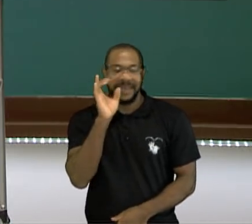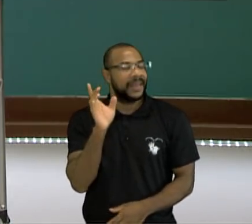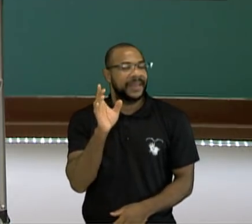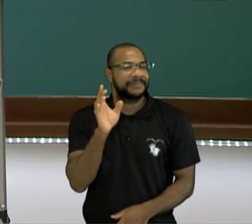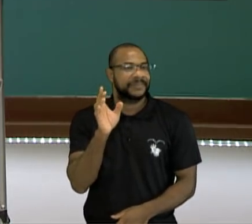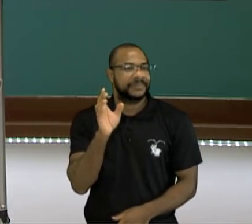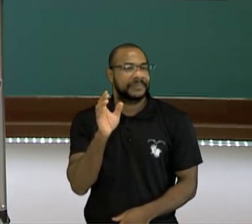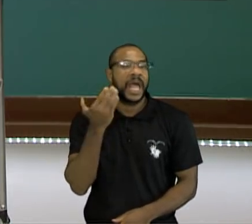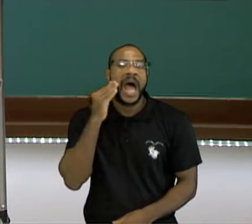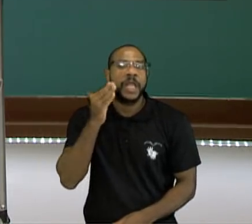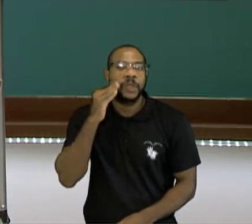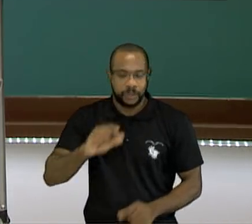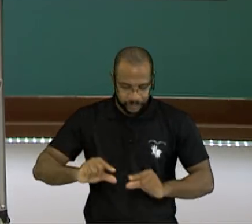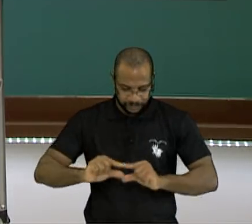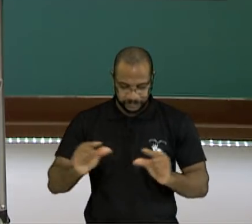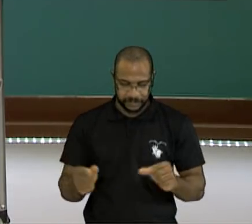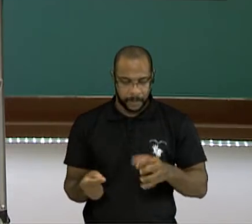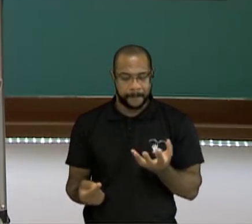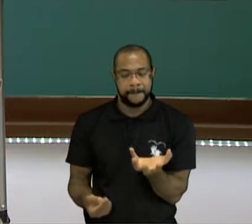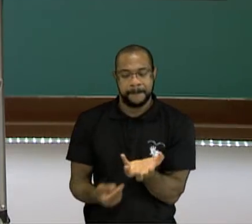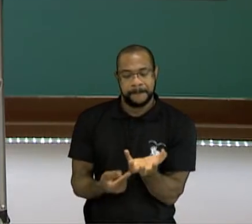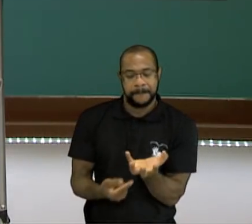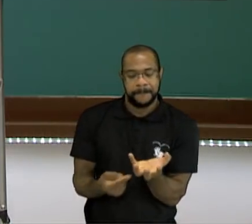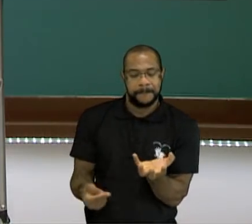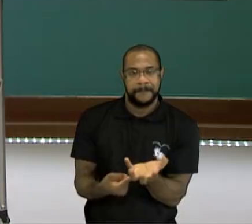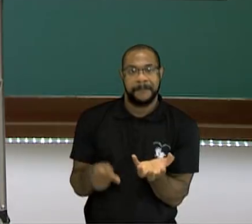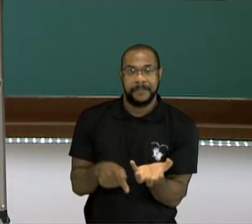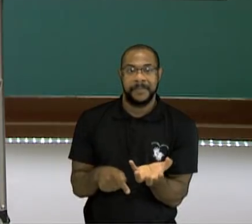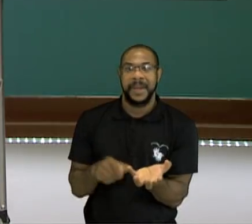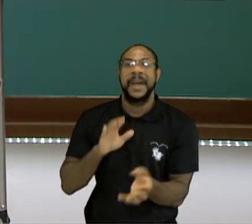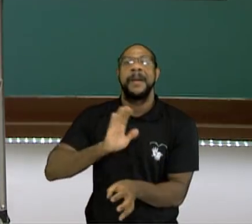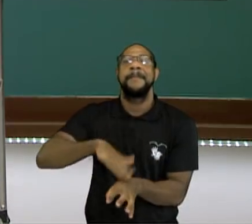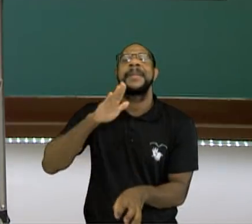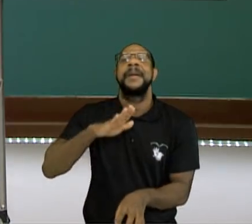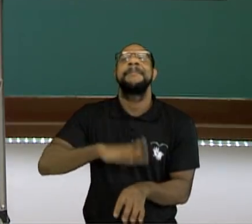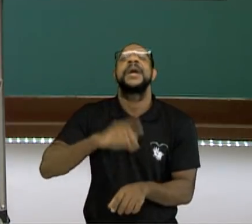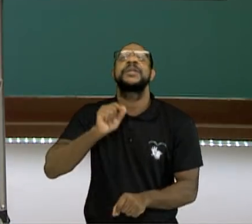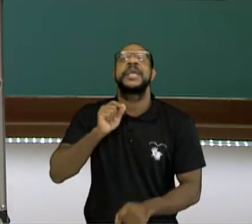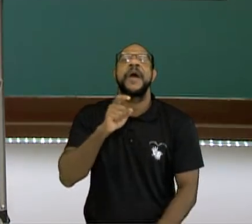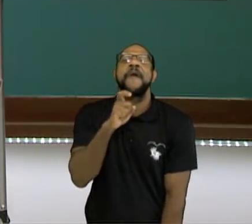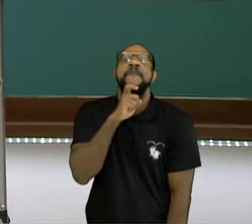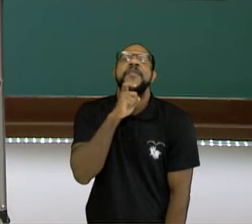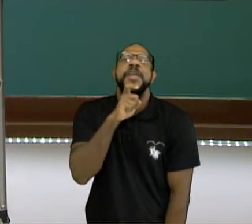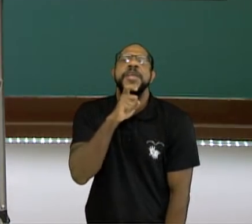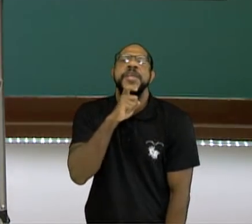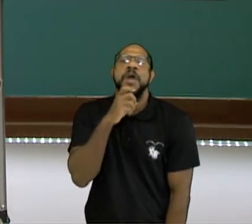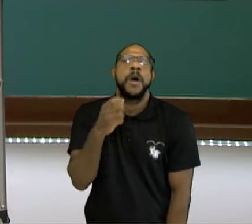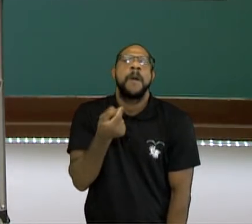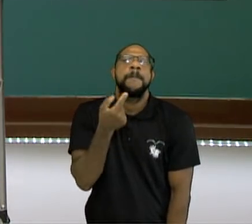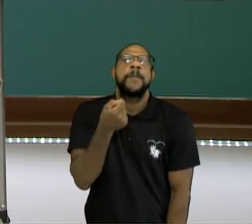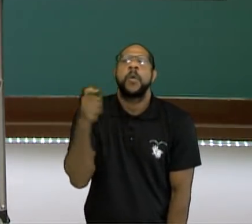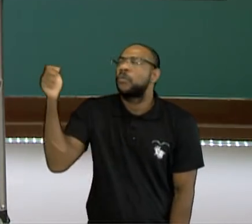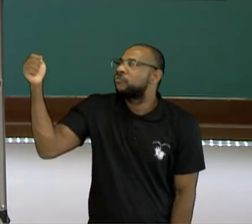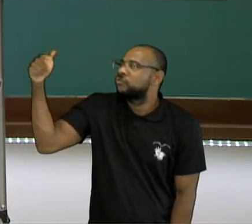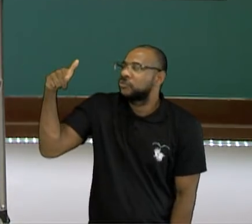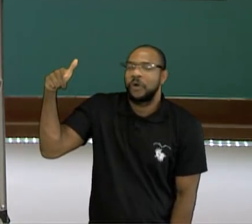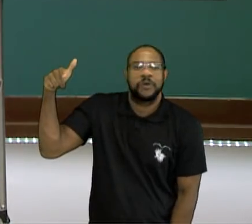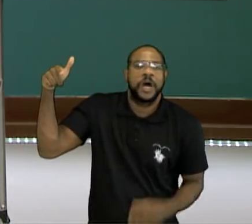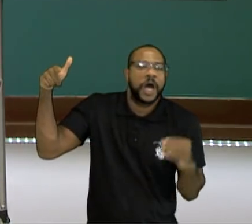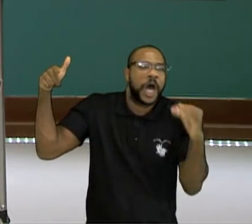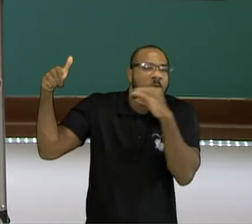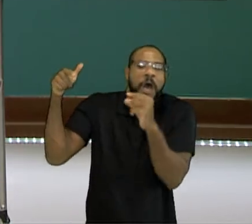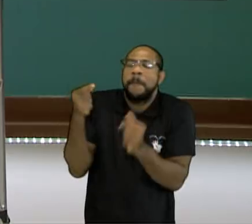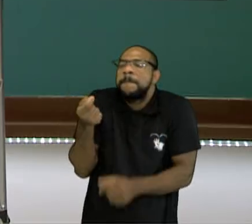ou as zonas térmicas polares ali, são as áreas mais frias, ou as menos aquecidas. Tá? Então,